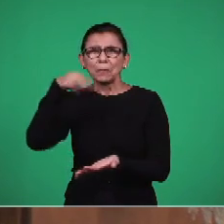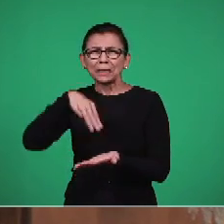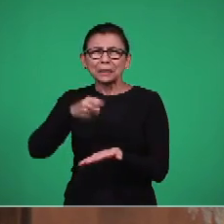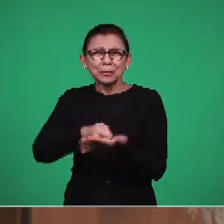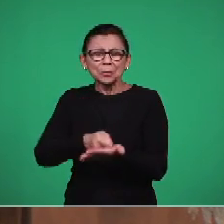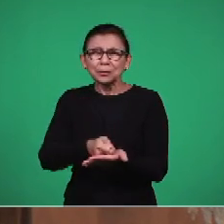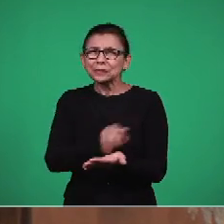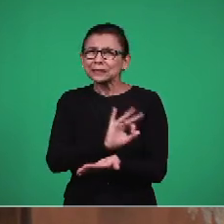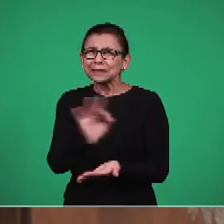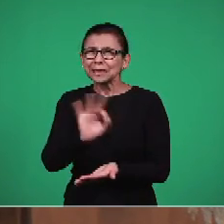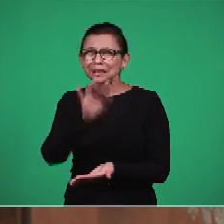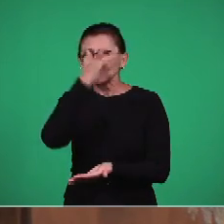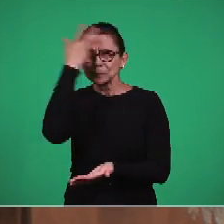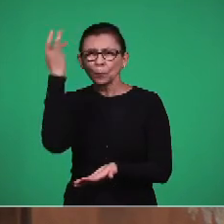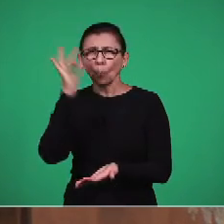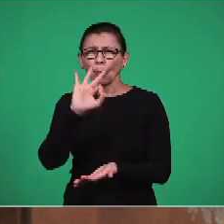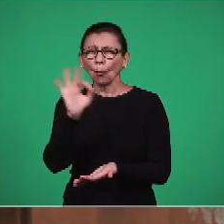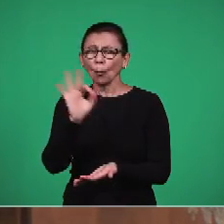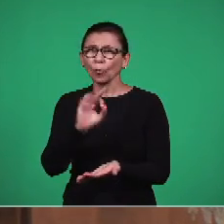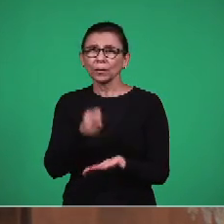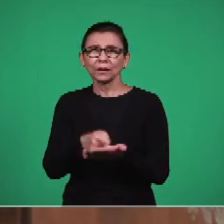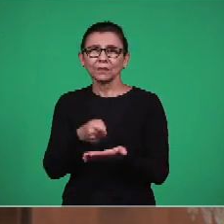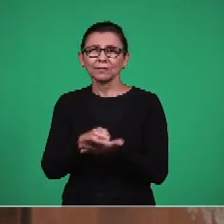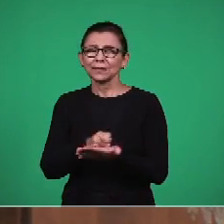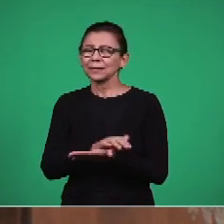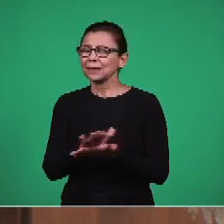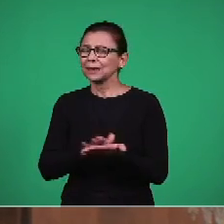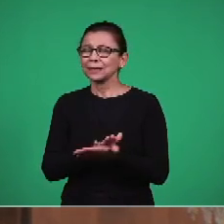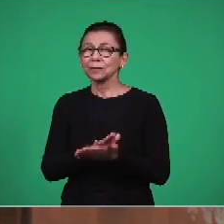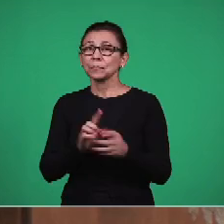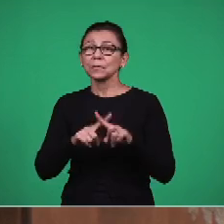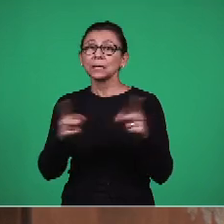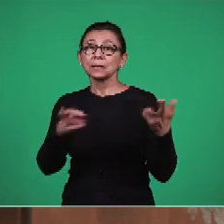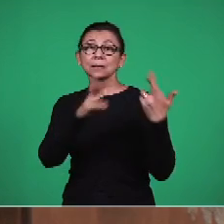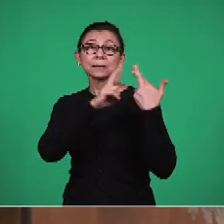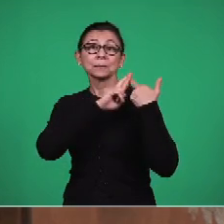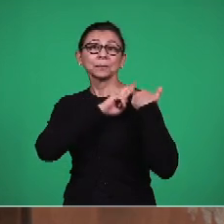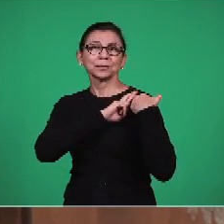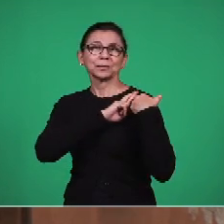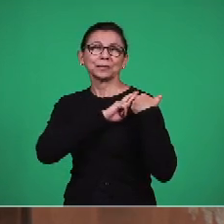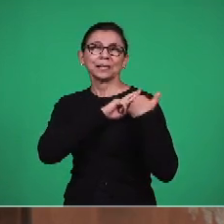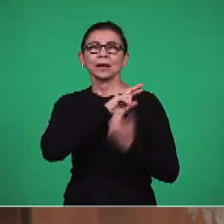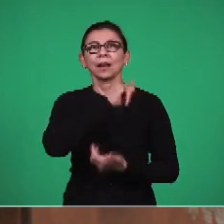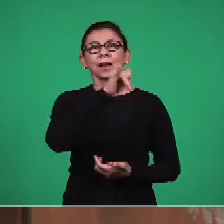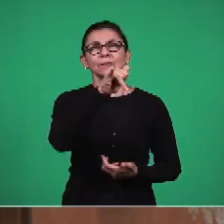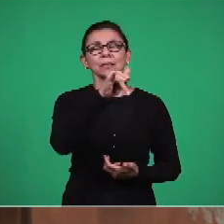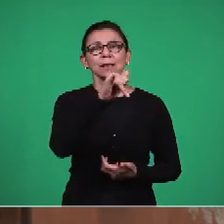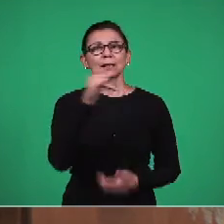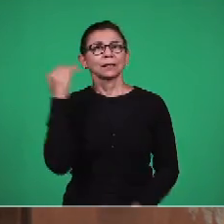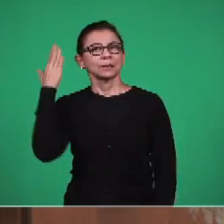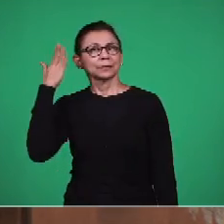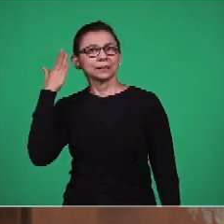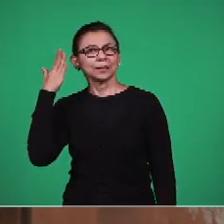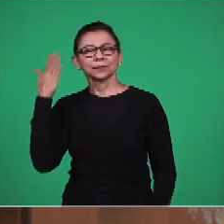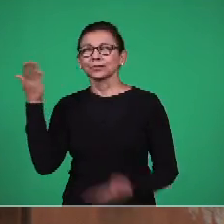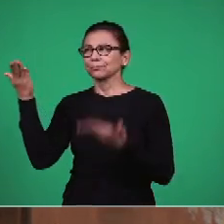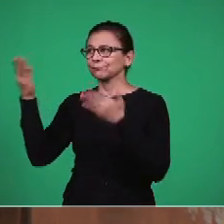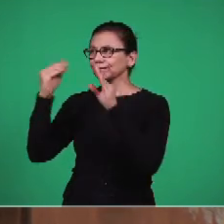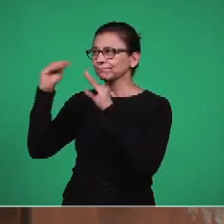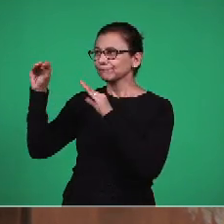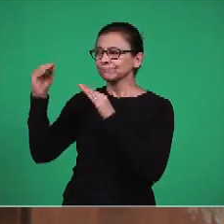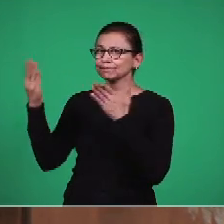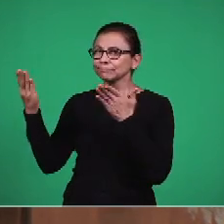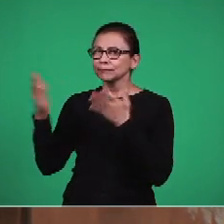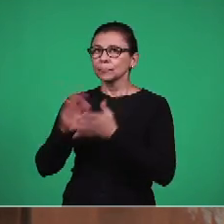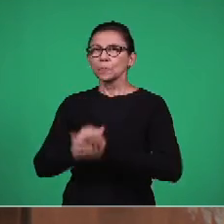a fazer nada. Nós temos uma obrigação de trazer uma mensagem. E a mensagem está aí, essa que está aí. Vejam só,